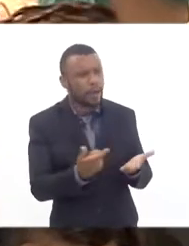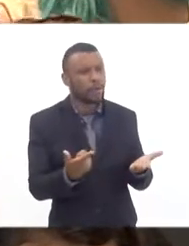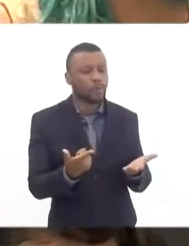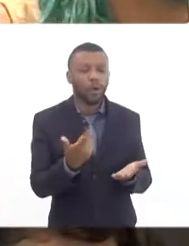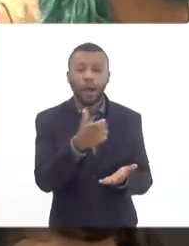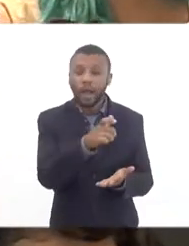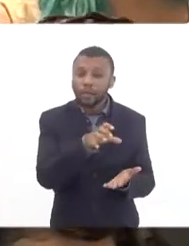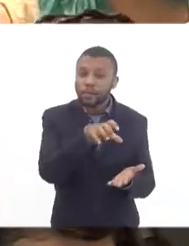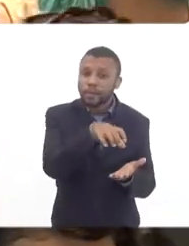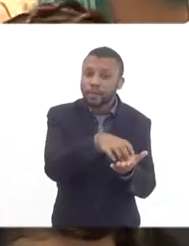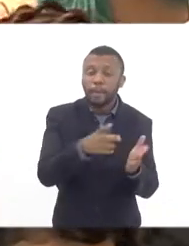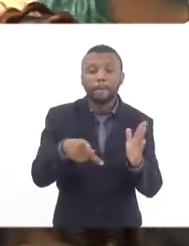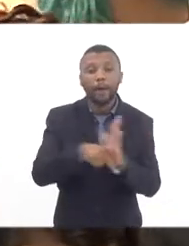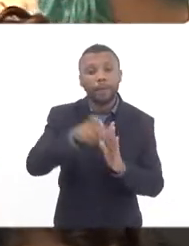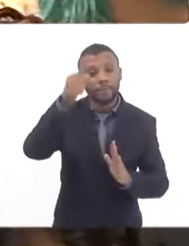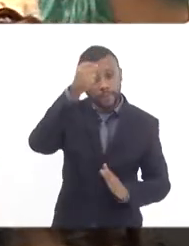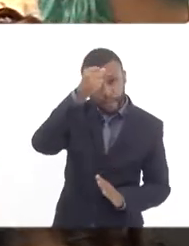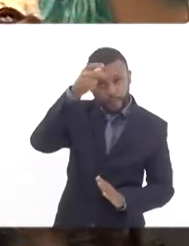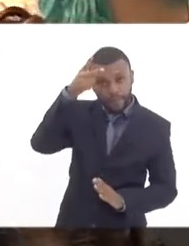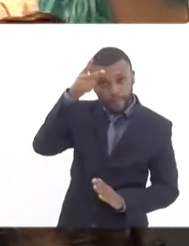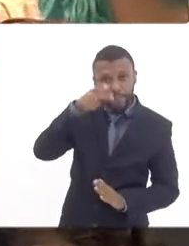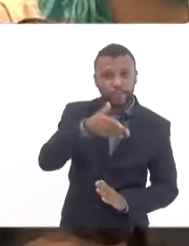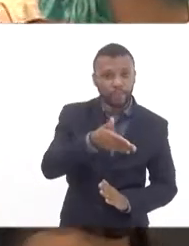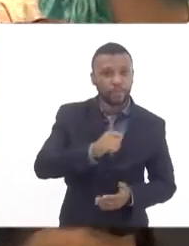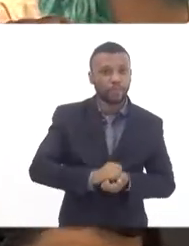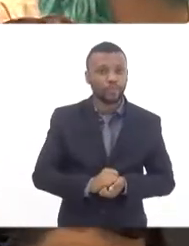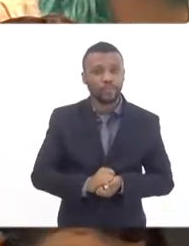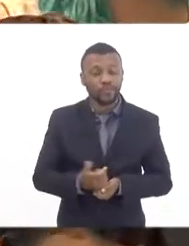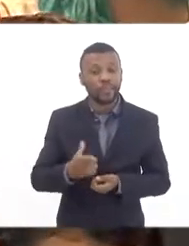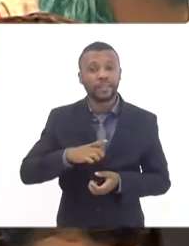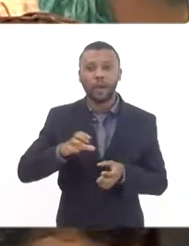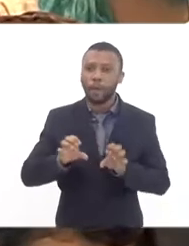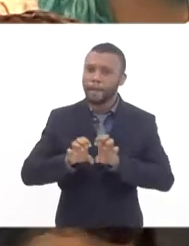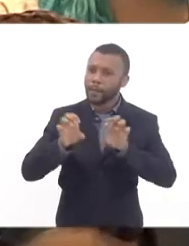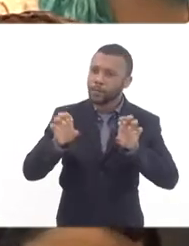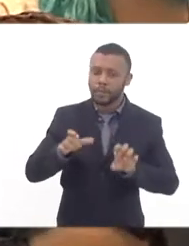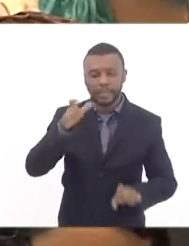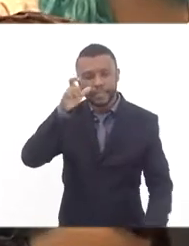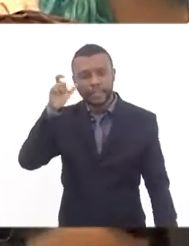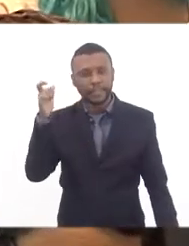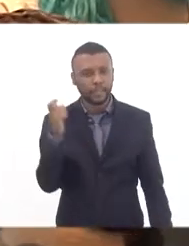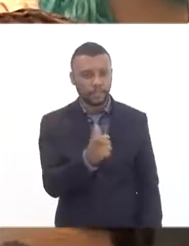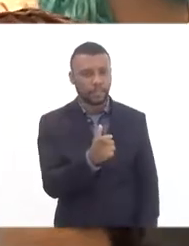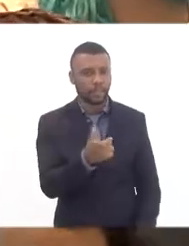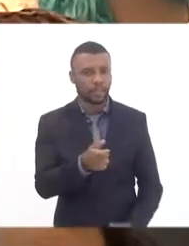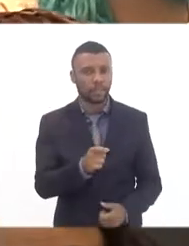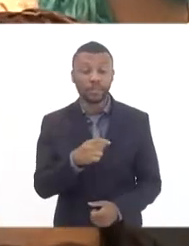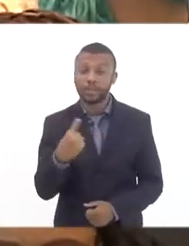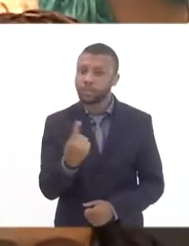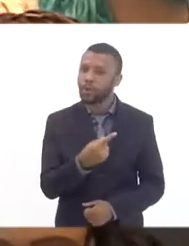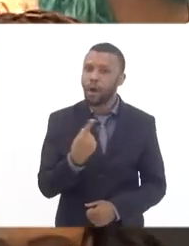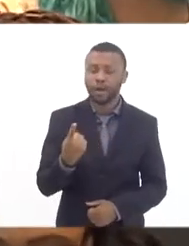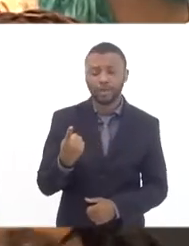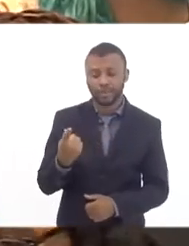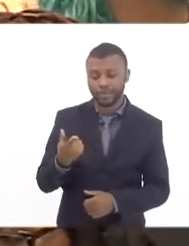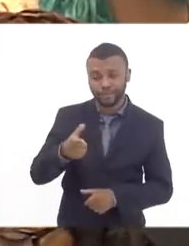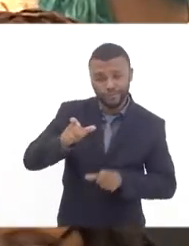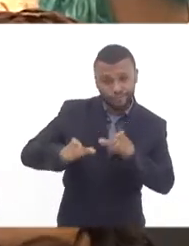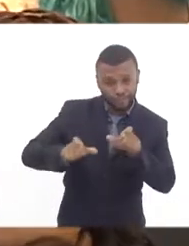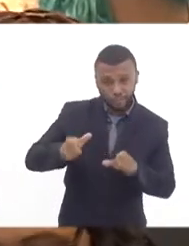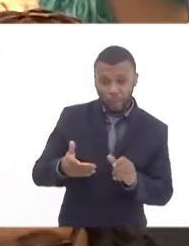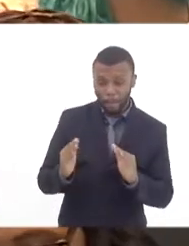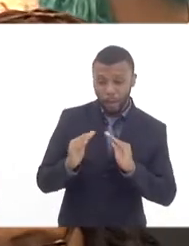equipamento municipal, né, que tem uma estrutura interessante e que nós próprios gonçalenses